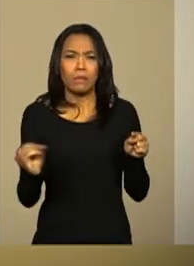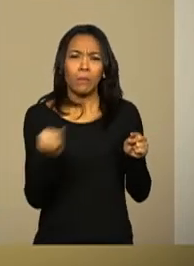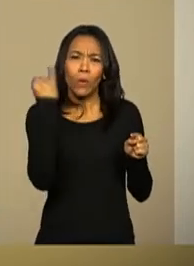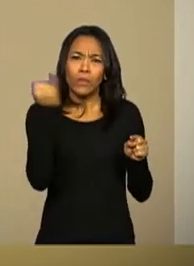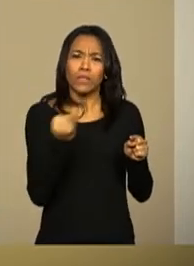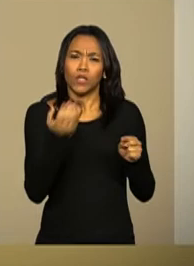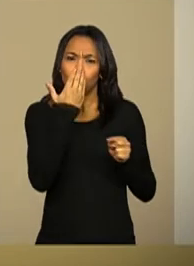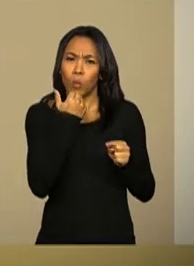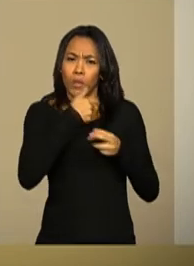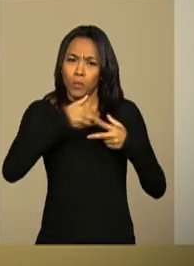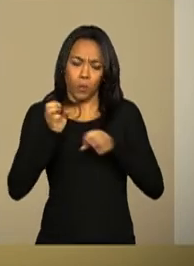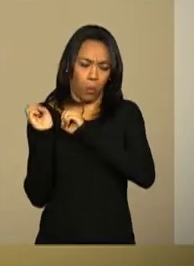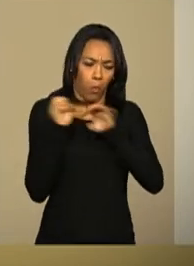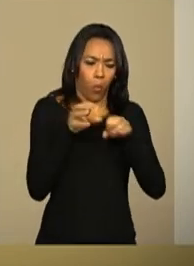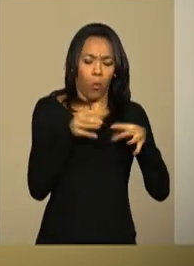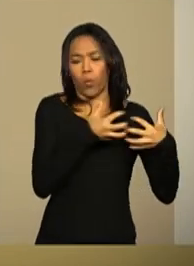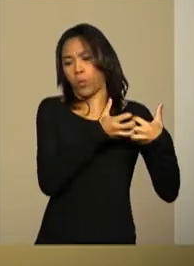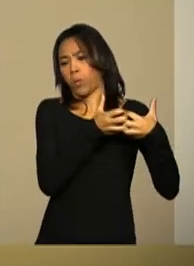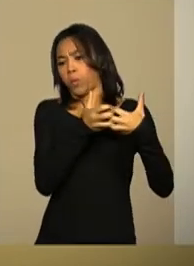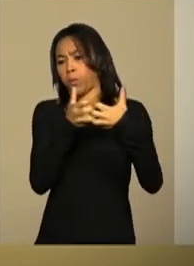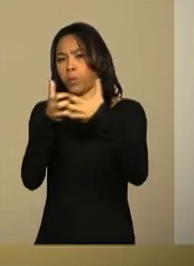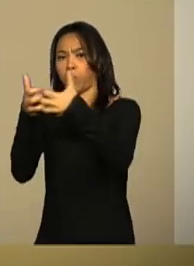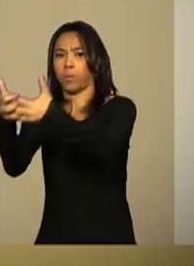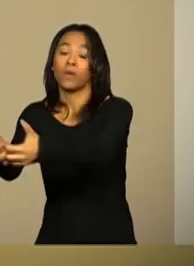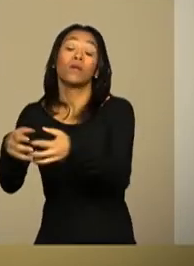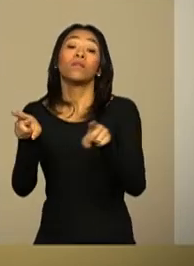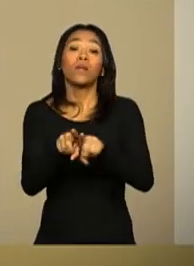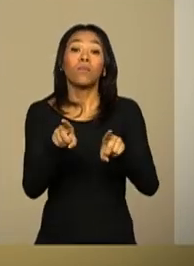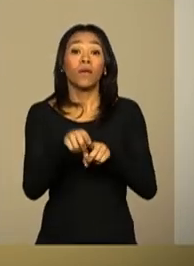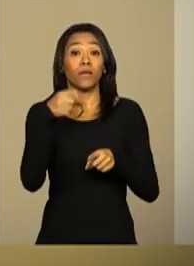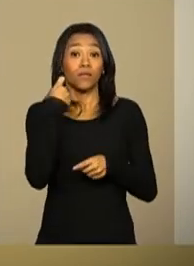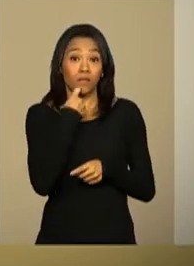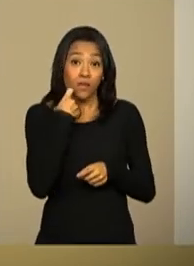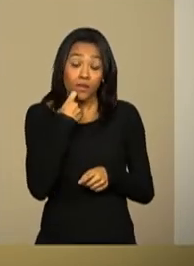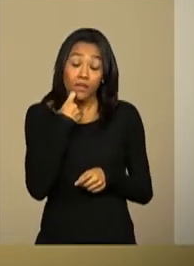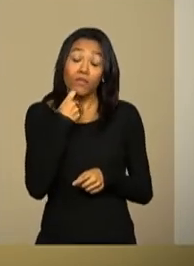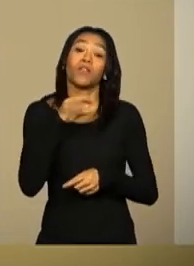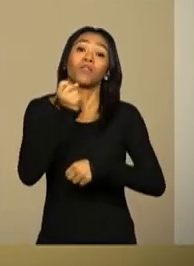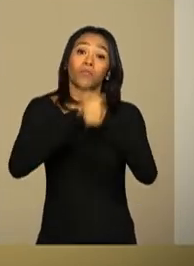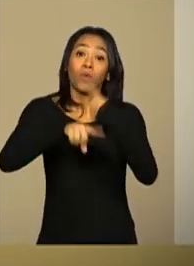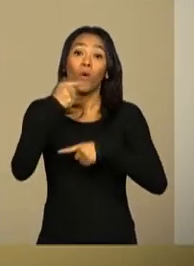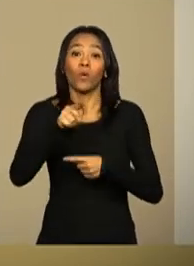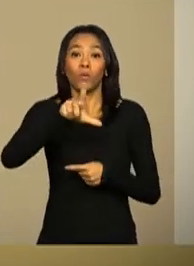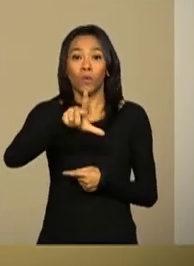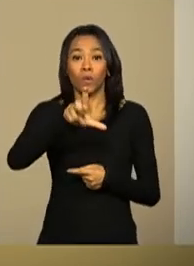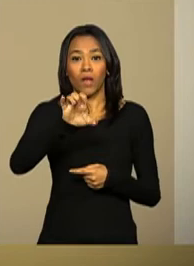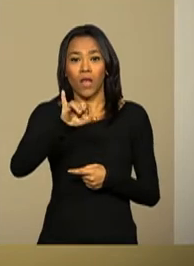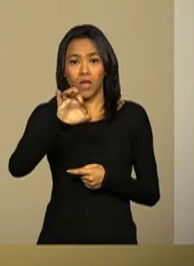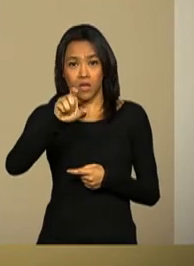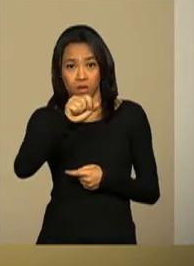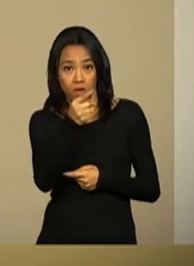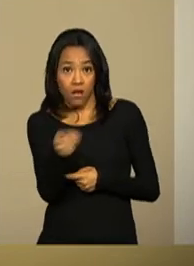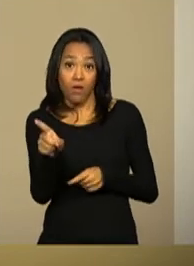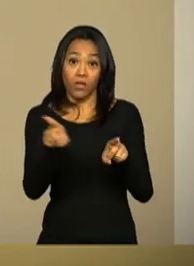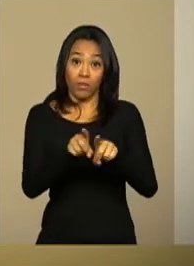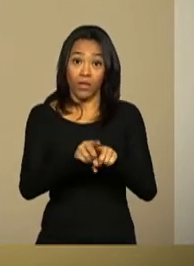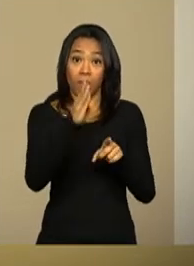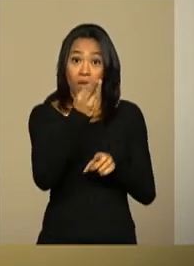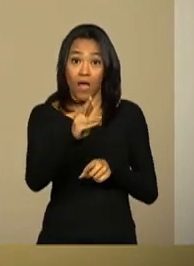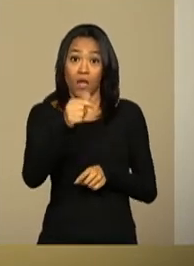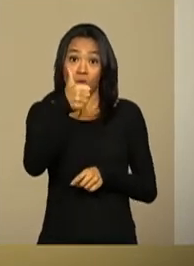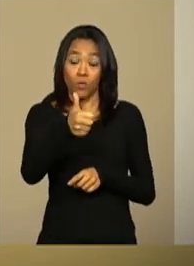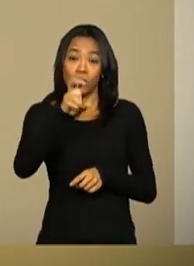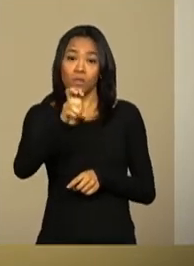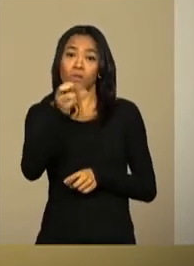da safra na sexta-feira foi realizado com êxito também o leilão de concessão de um trecho da